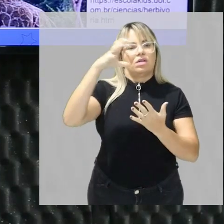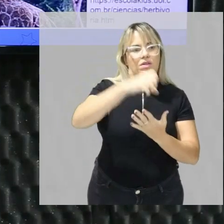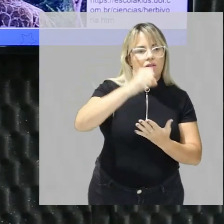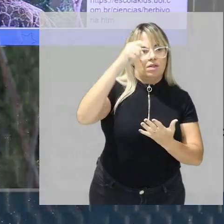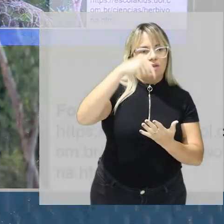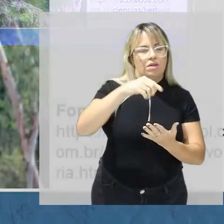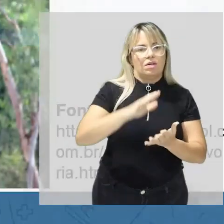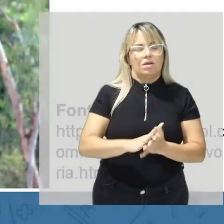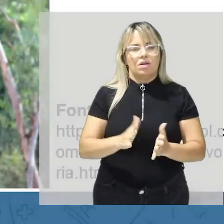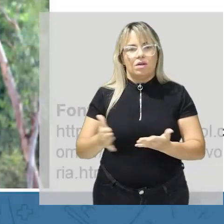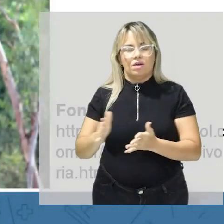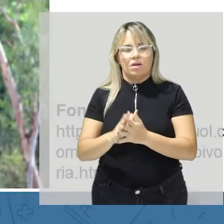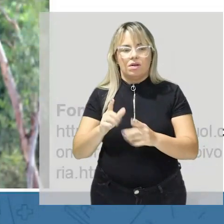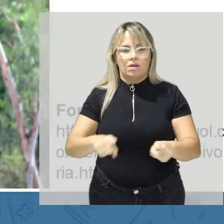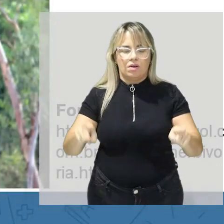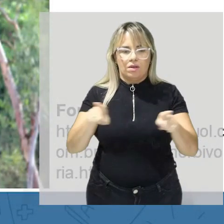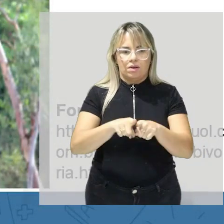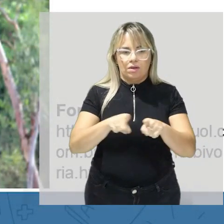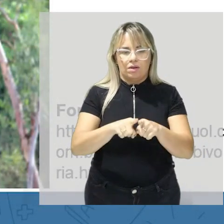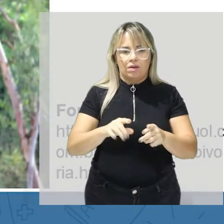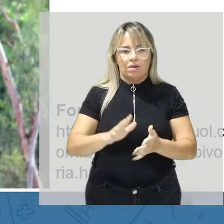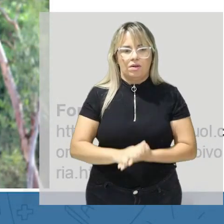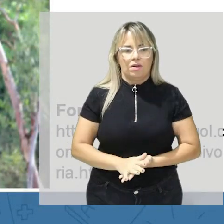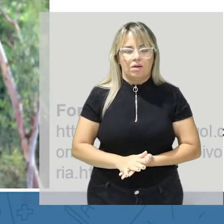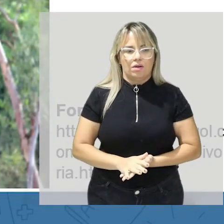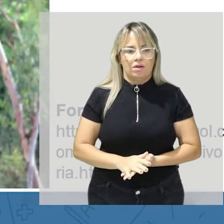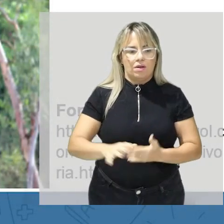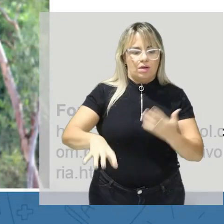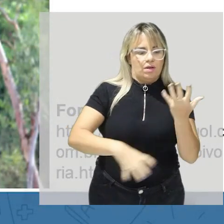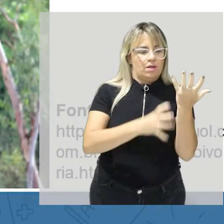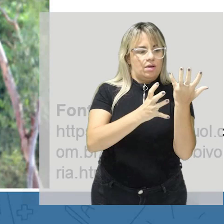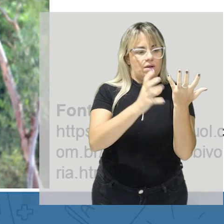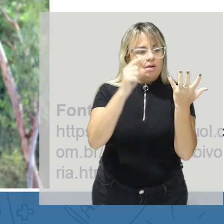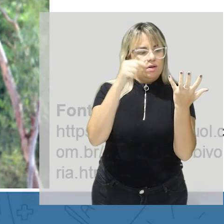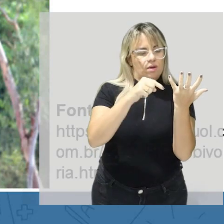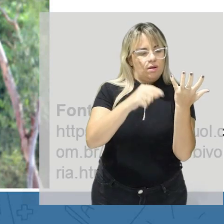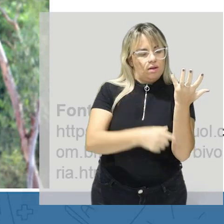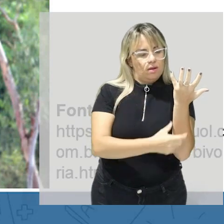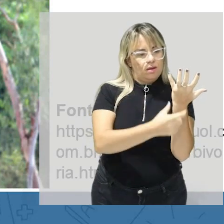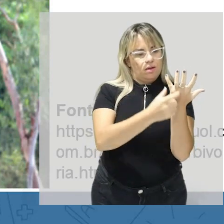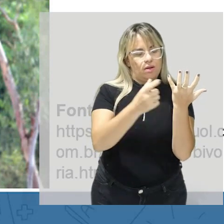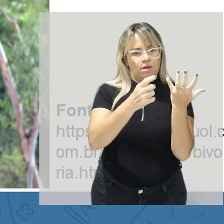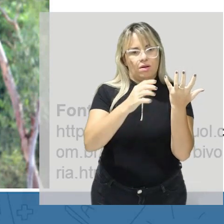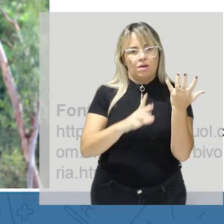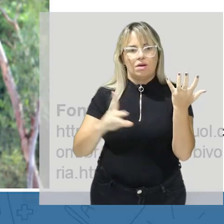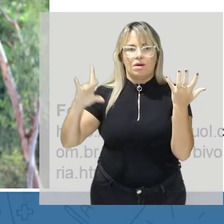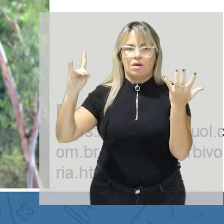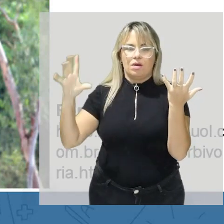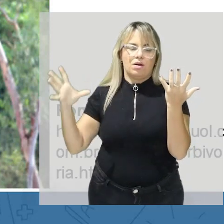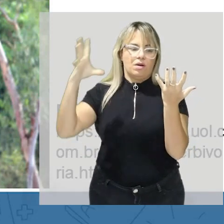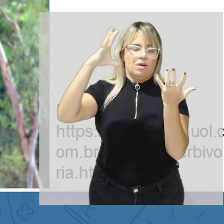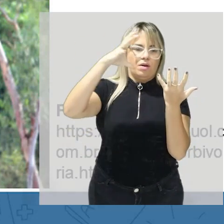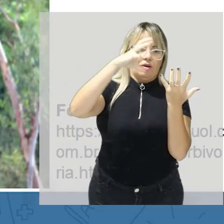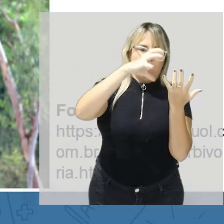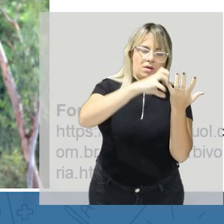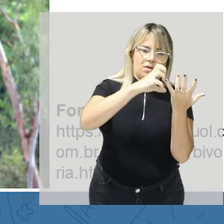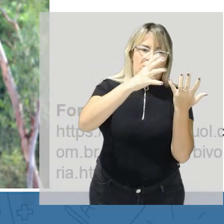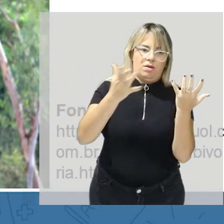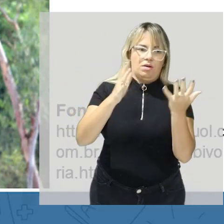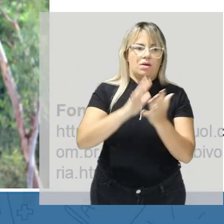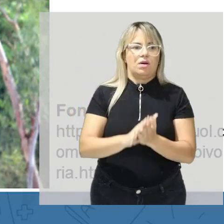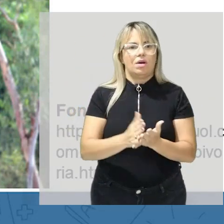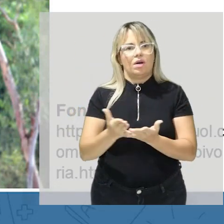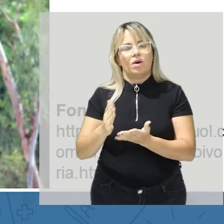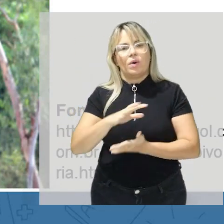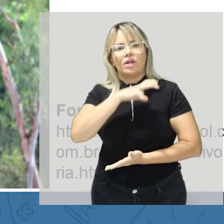que nesse caso, o indivíduo que está sendo comido é uma planta. Então, um animal que se alimenta de uma planta é um animal